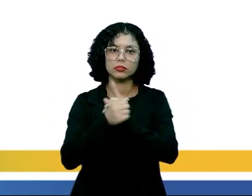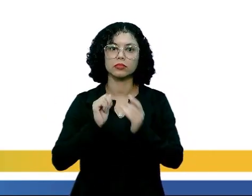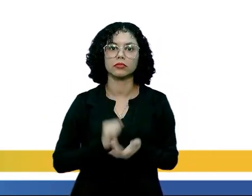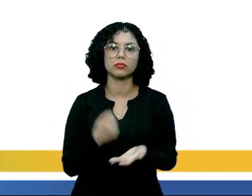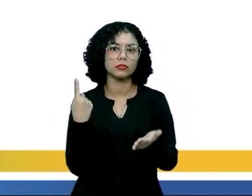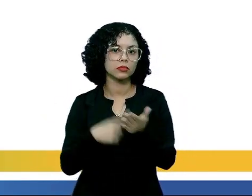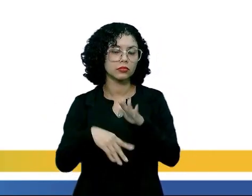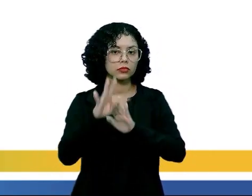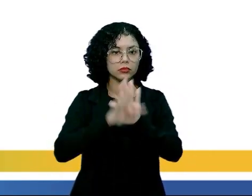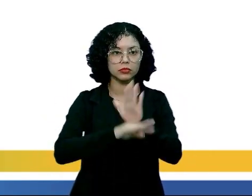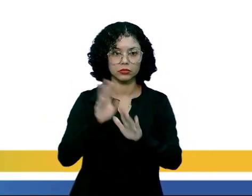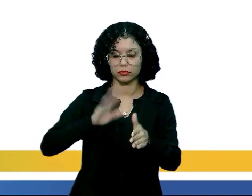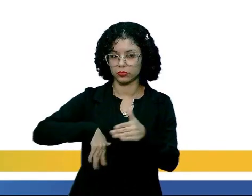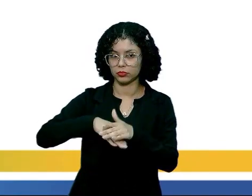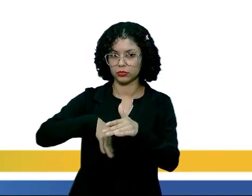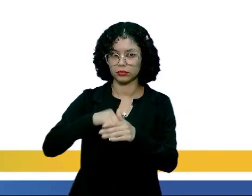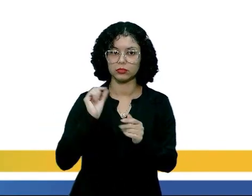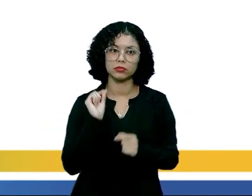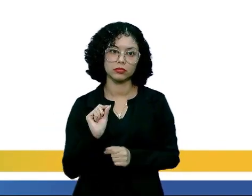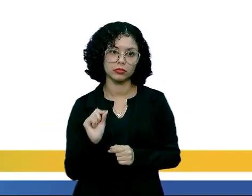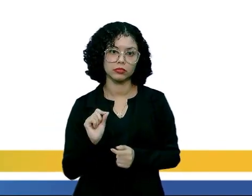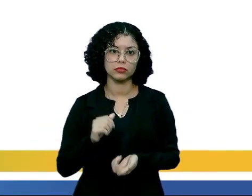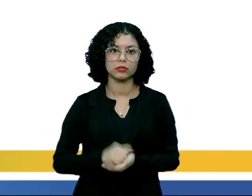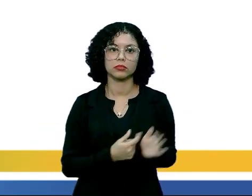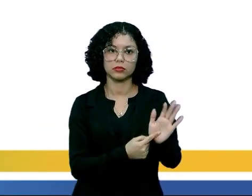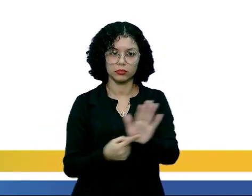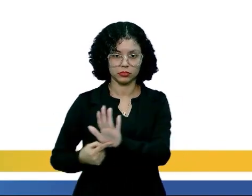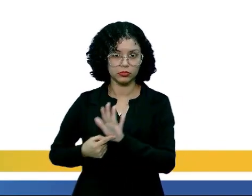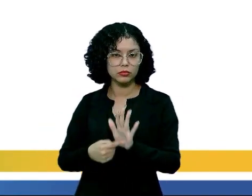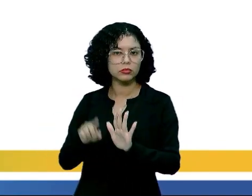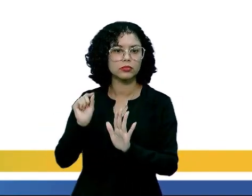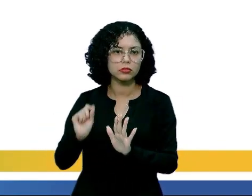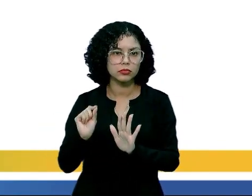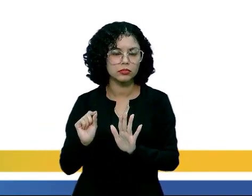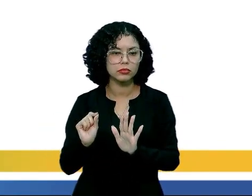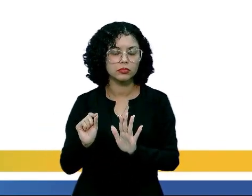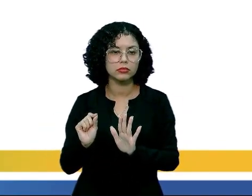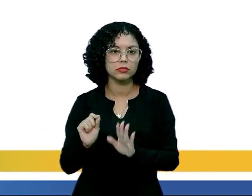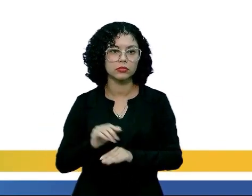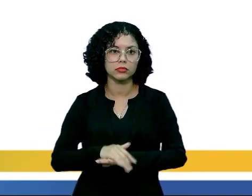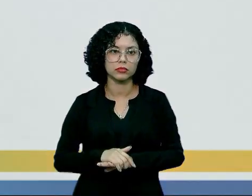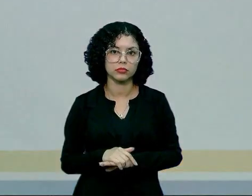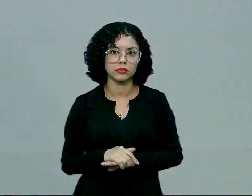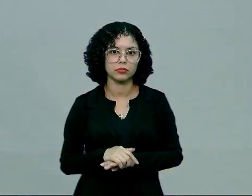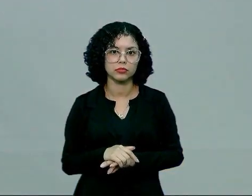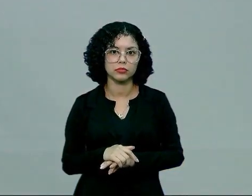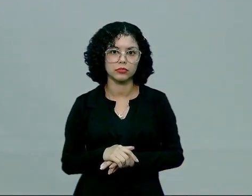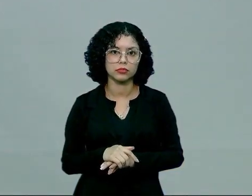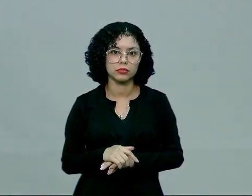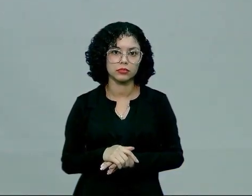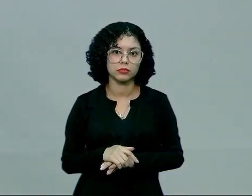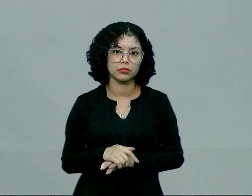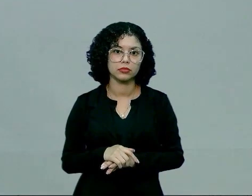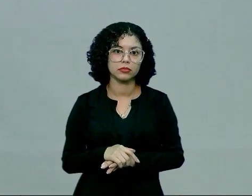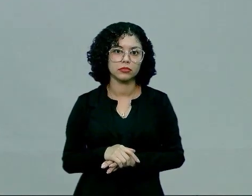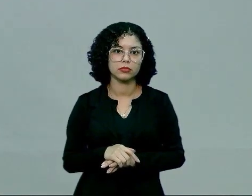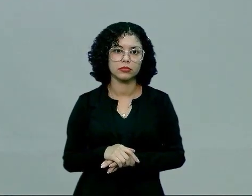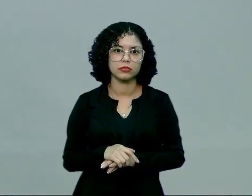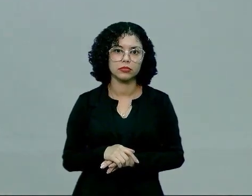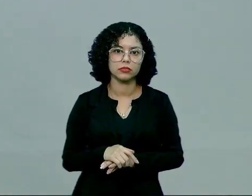relações sociais Considerando o texto o futebol é uma modalidade uma modalidade que tá um pouco provocado